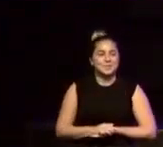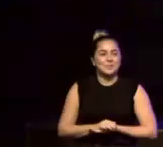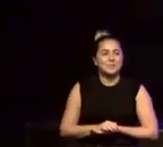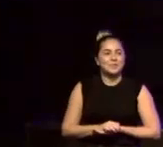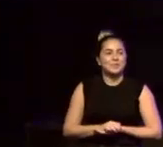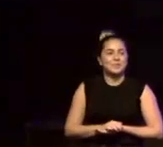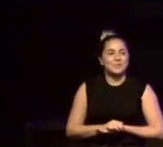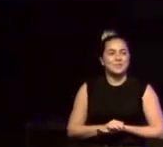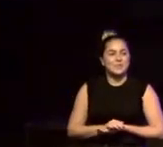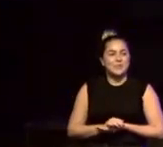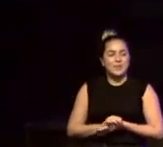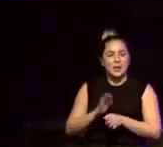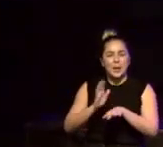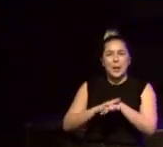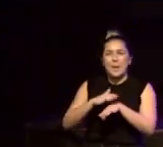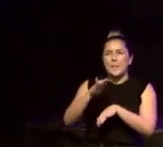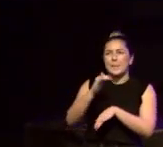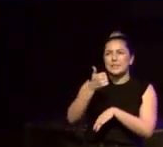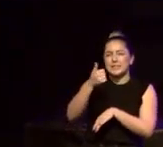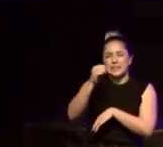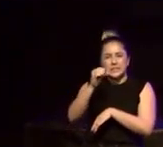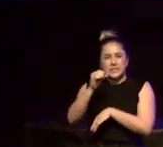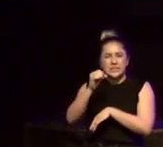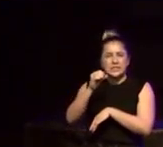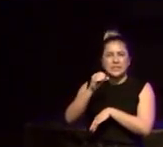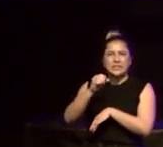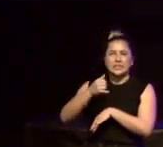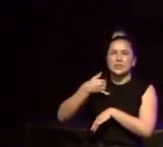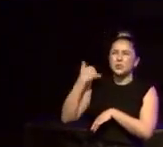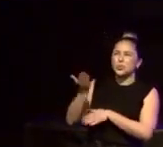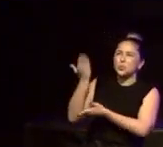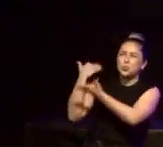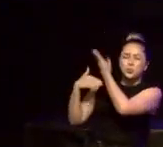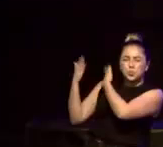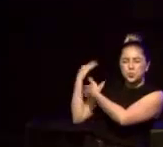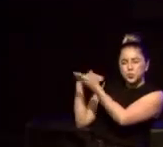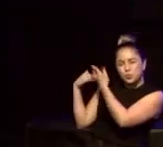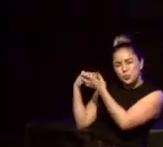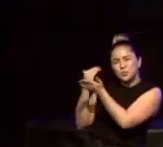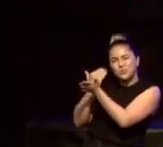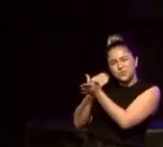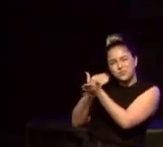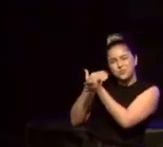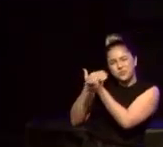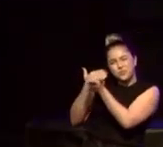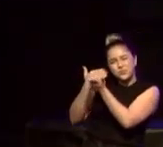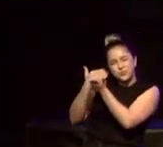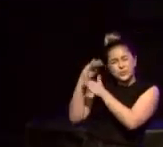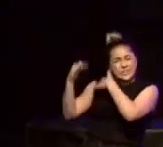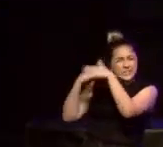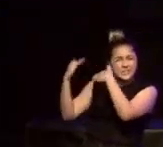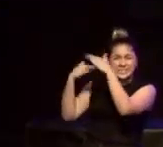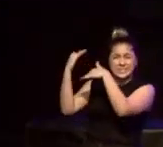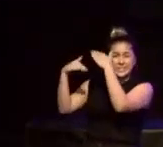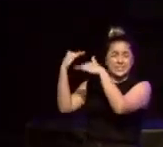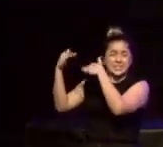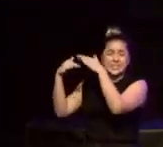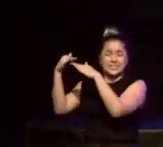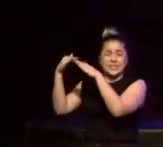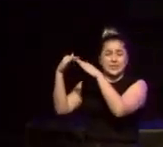Há mais de uma década atrás, isso começou com muita força. E a pandemia